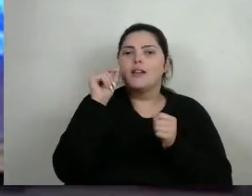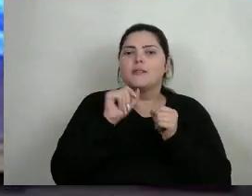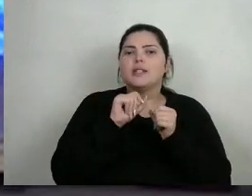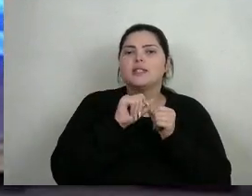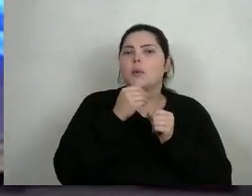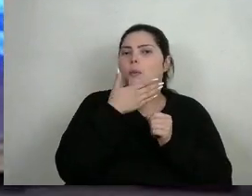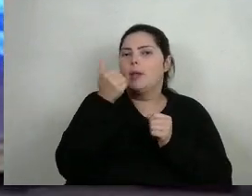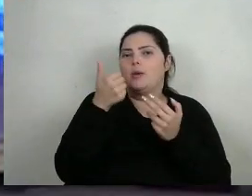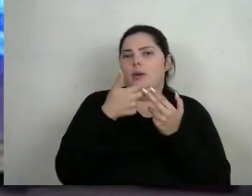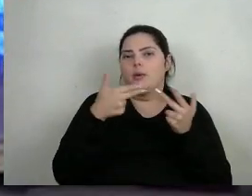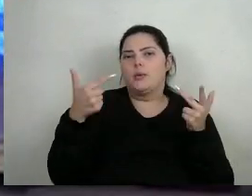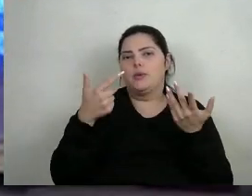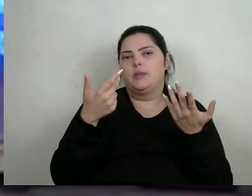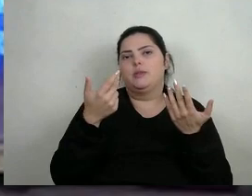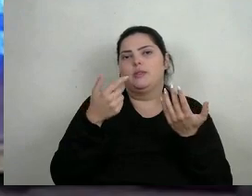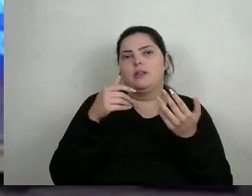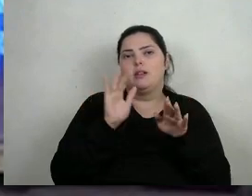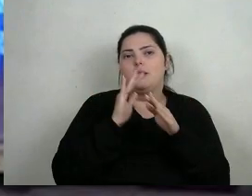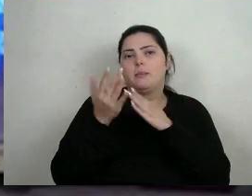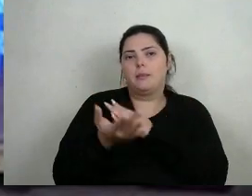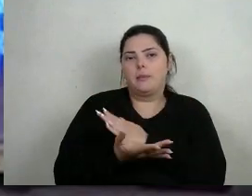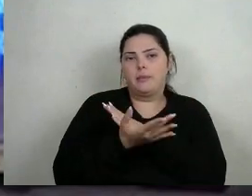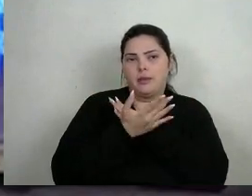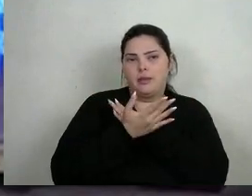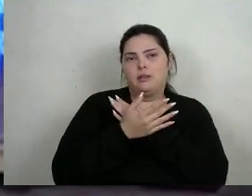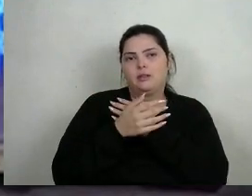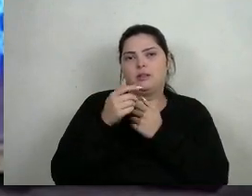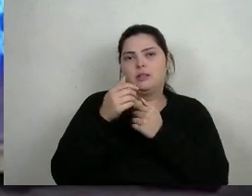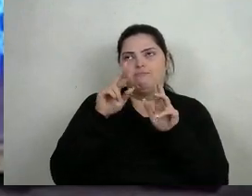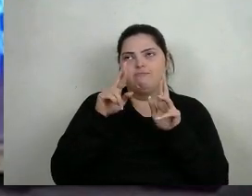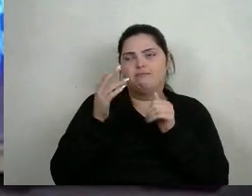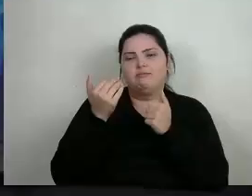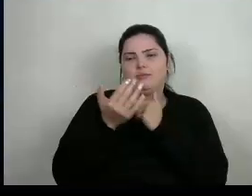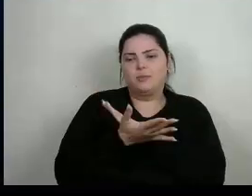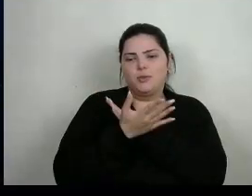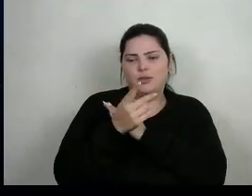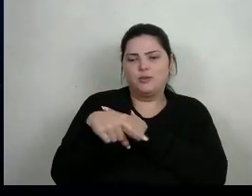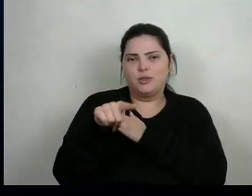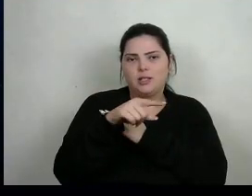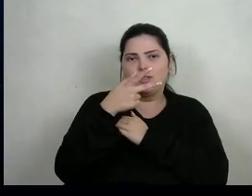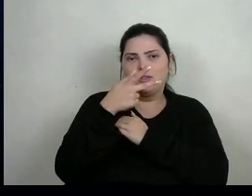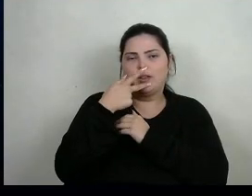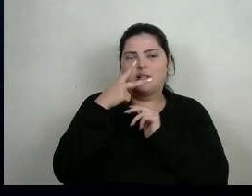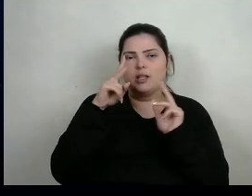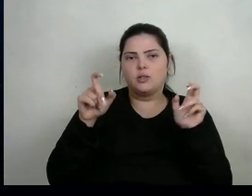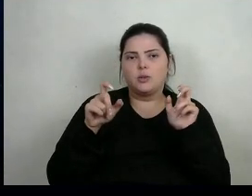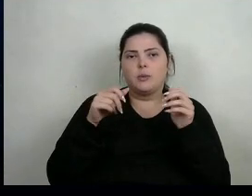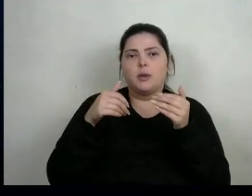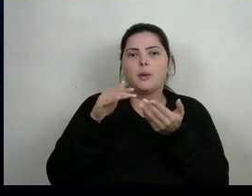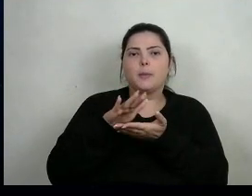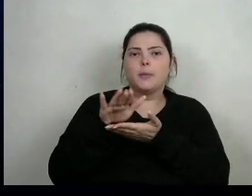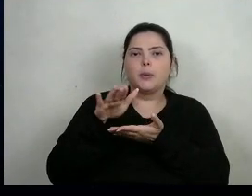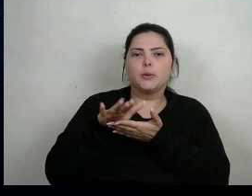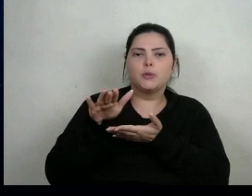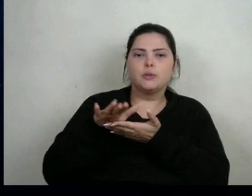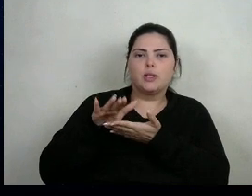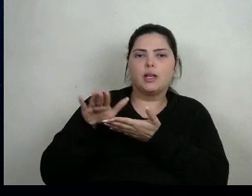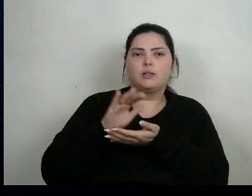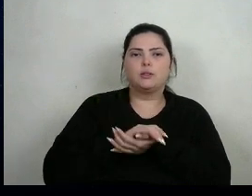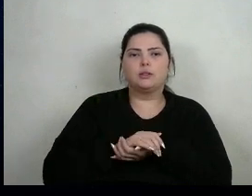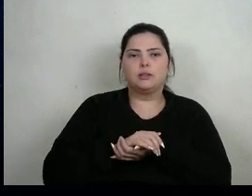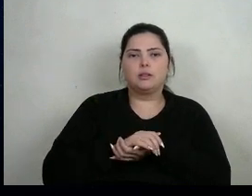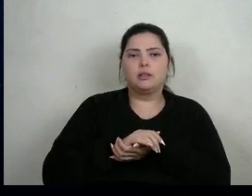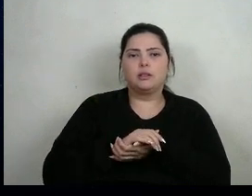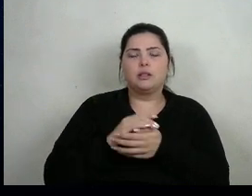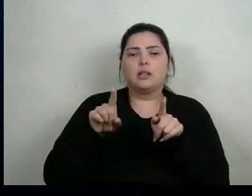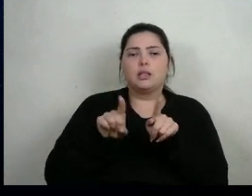Conto com a ajuda de vocês hoje a gente vai falar sobre produtividade e vamos combinar que